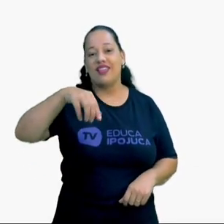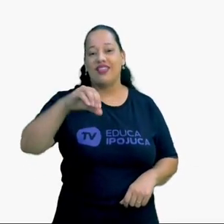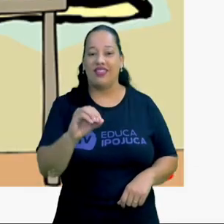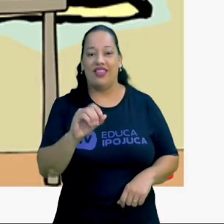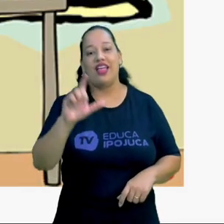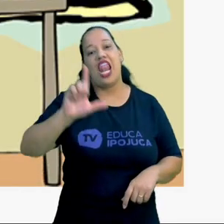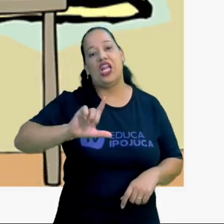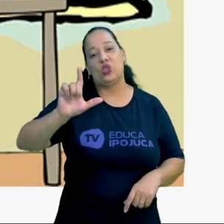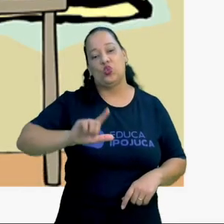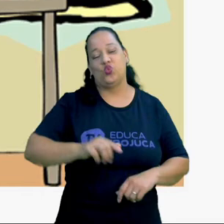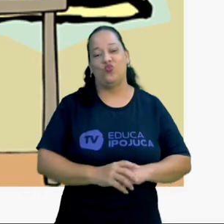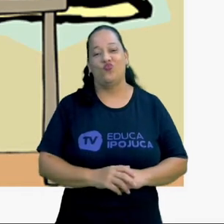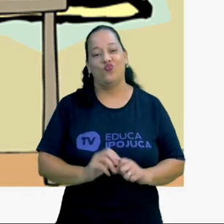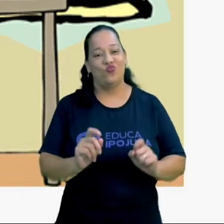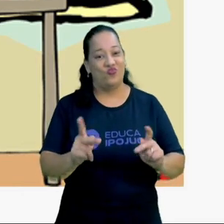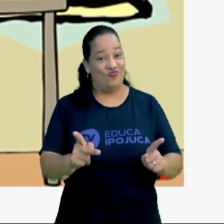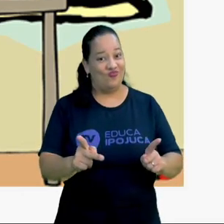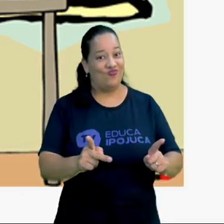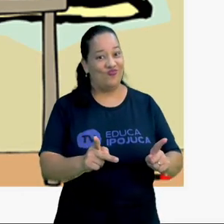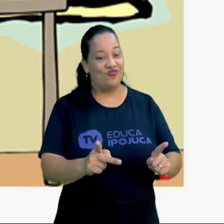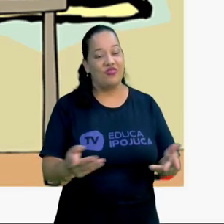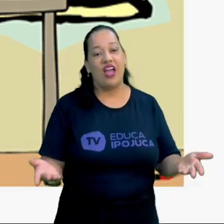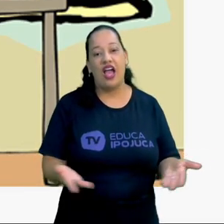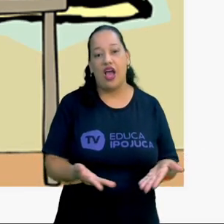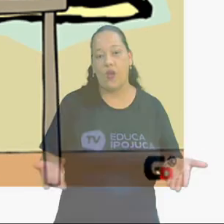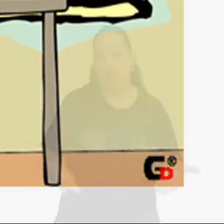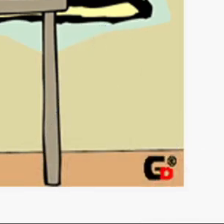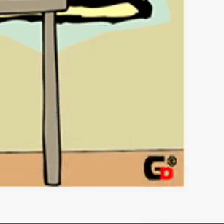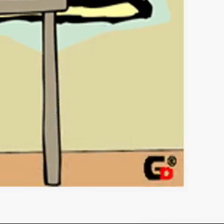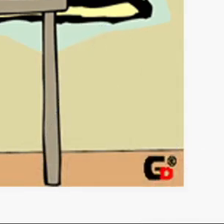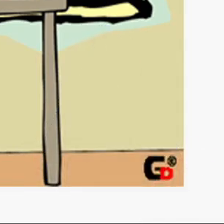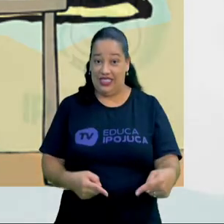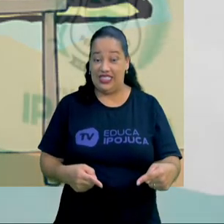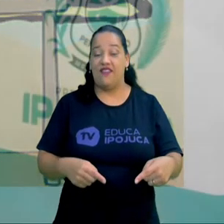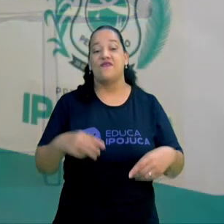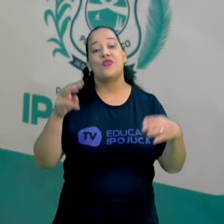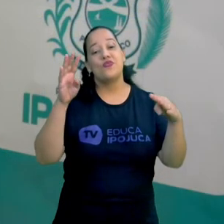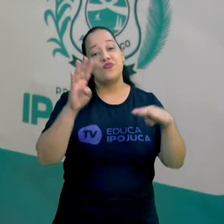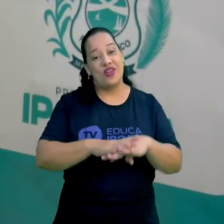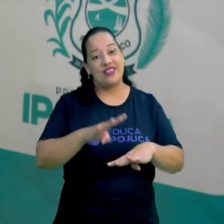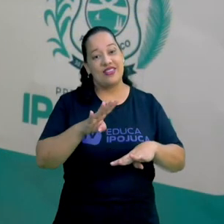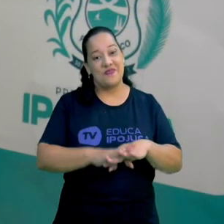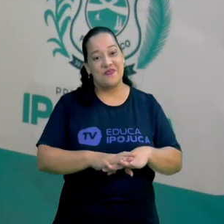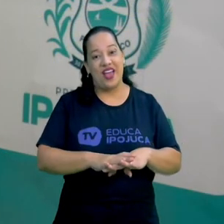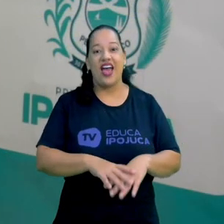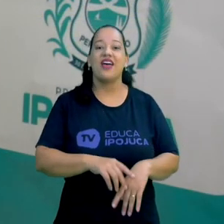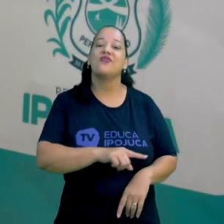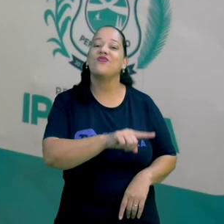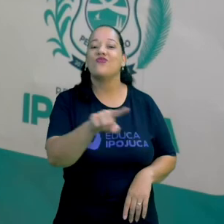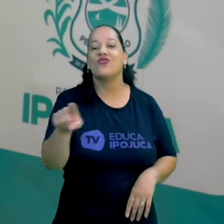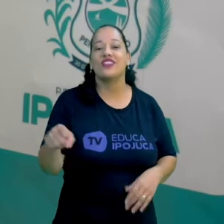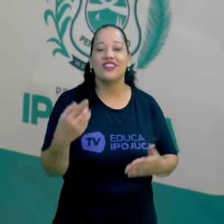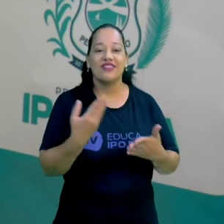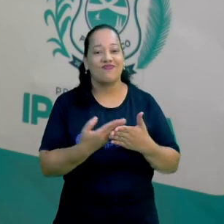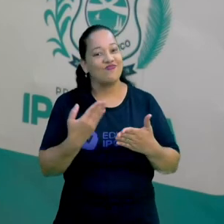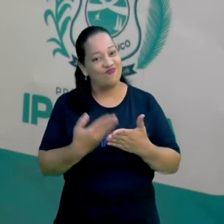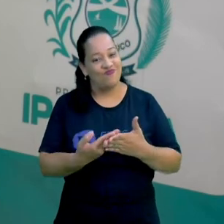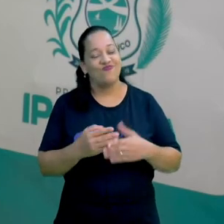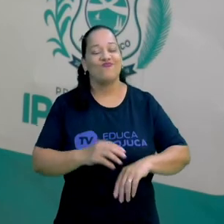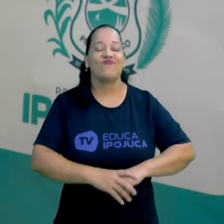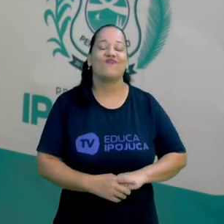Ok. Agora, vamos deixar o desafio matemático da aula de